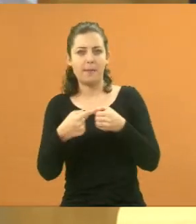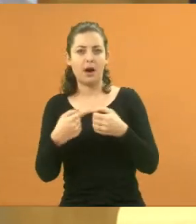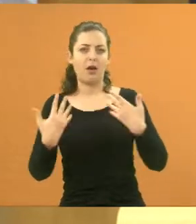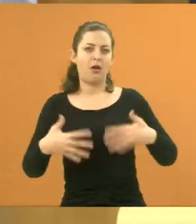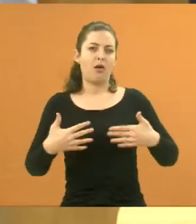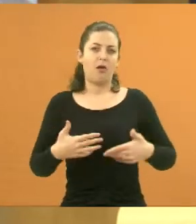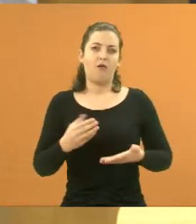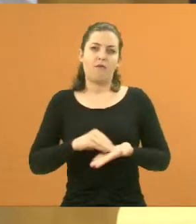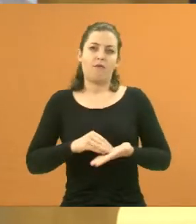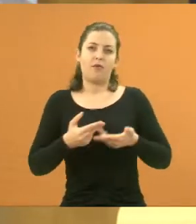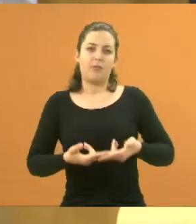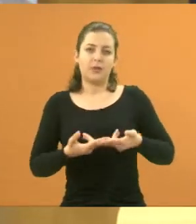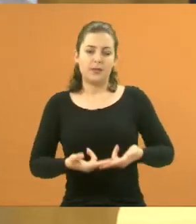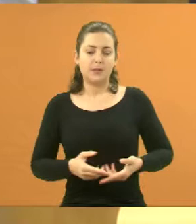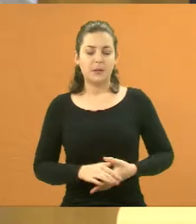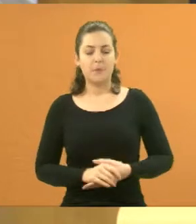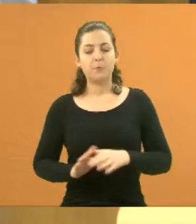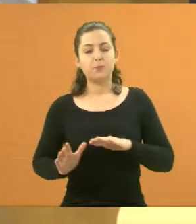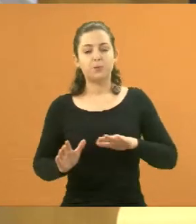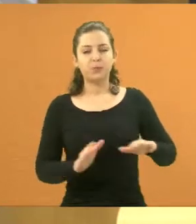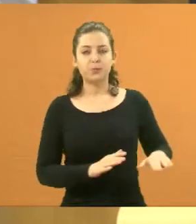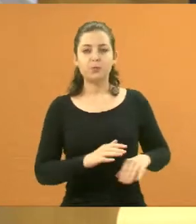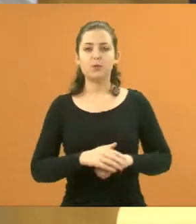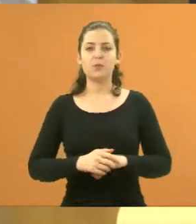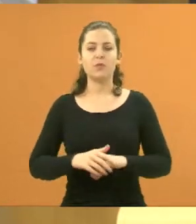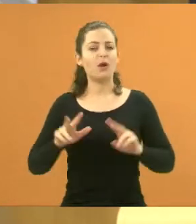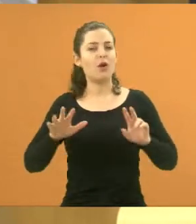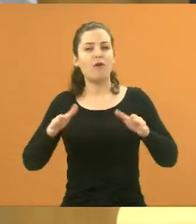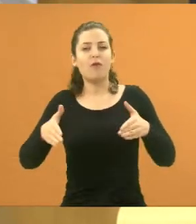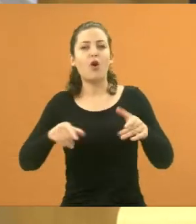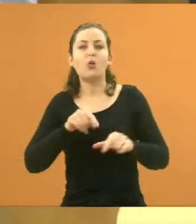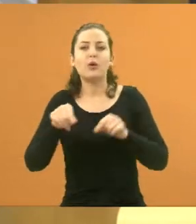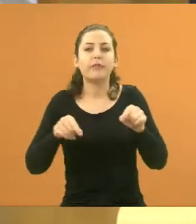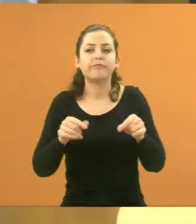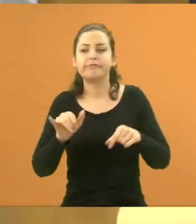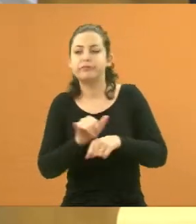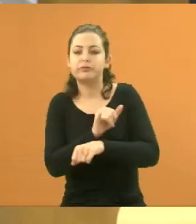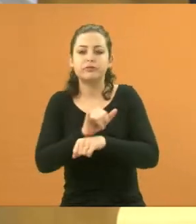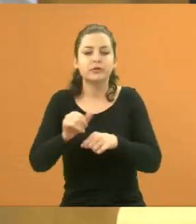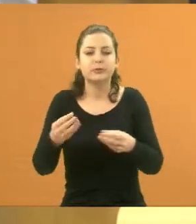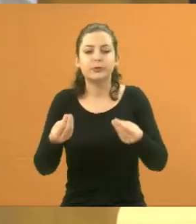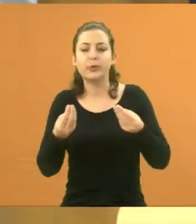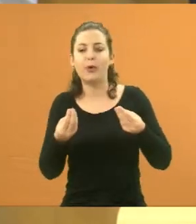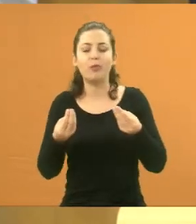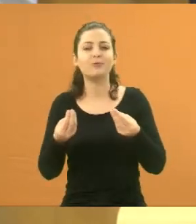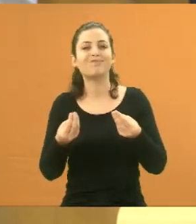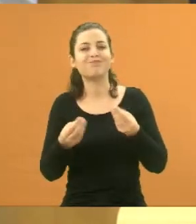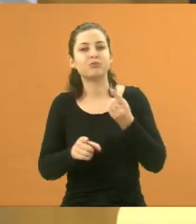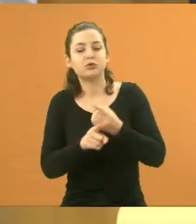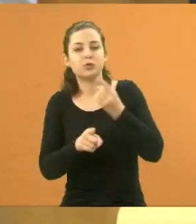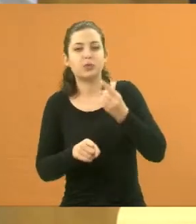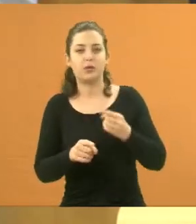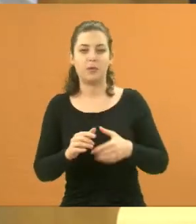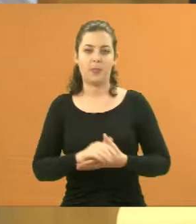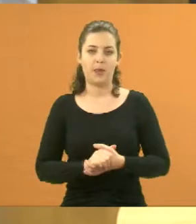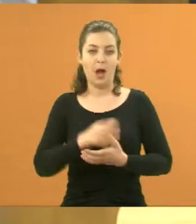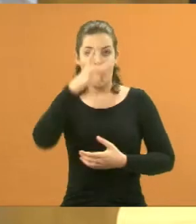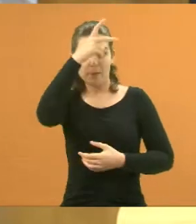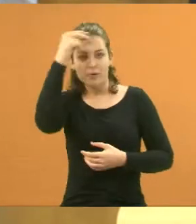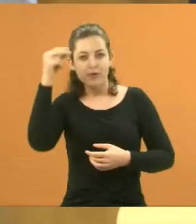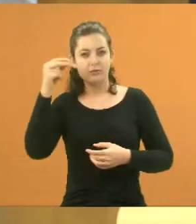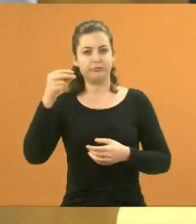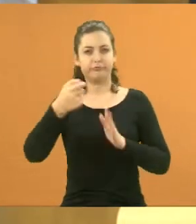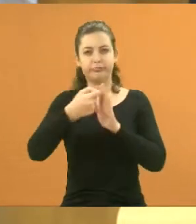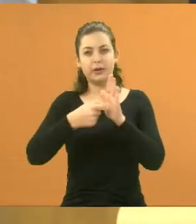impaciente. Então, a questão é achar uma forma. Eu acho que o prefeito, ele quis correr muito com a